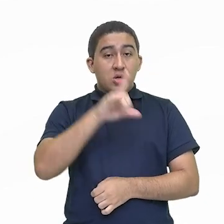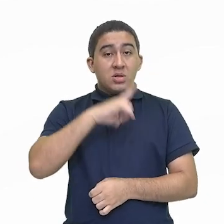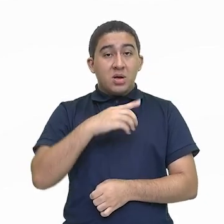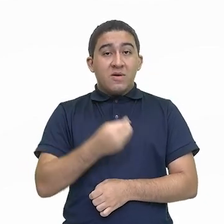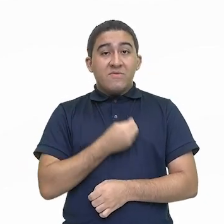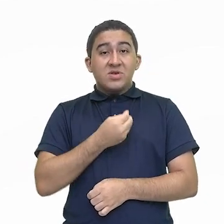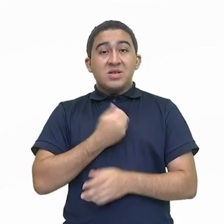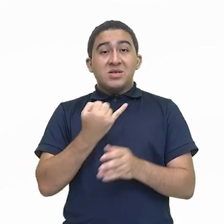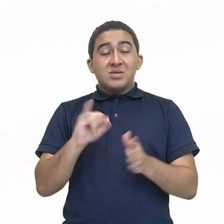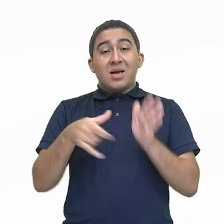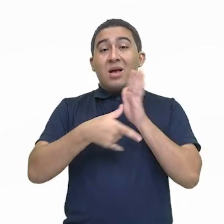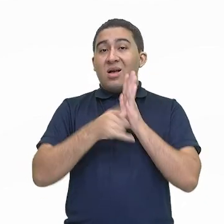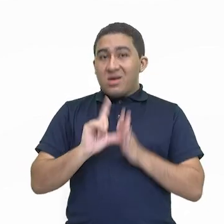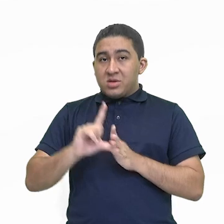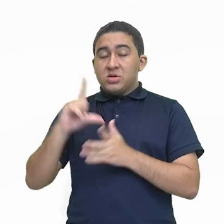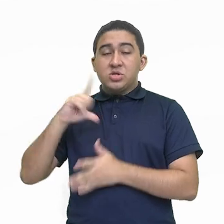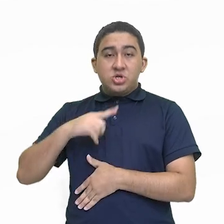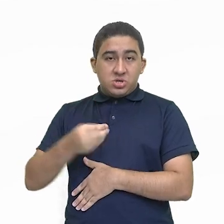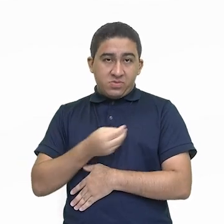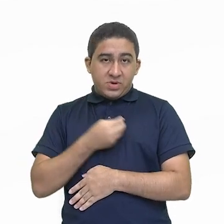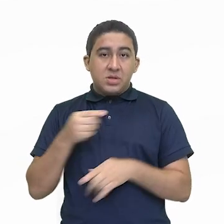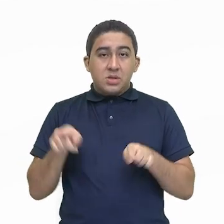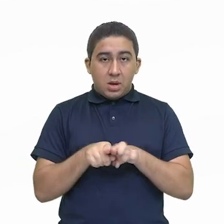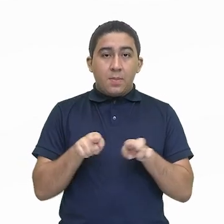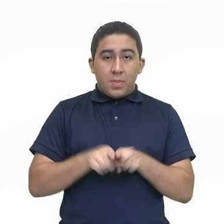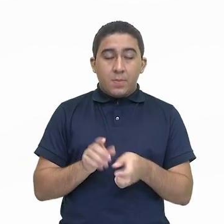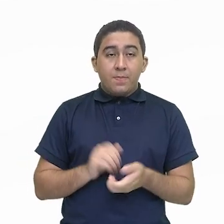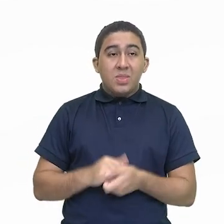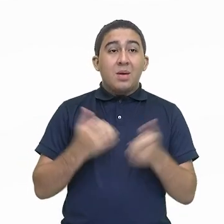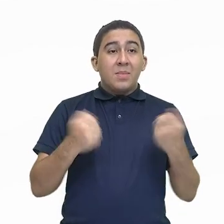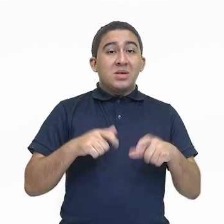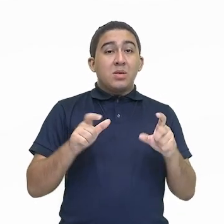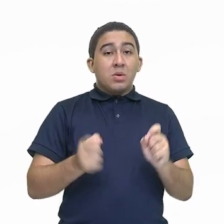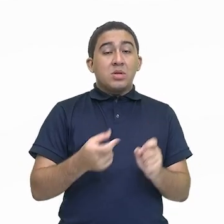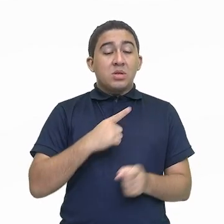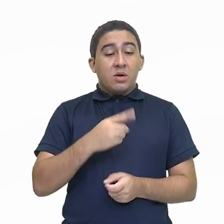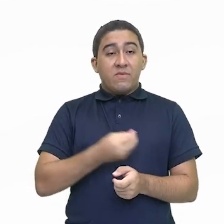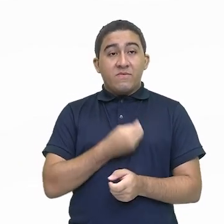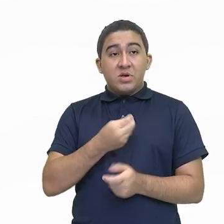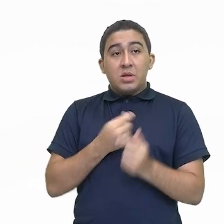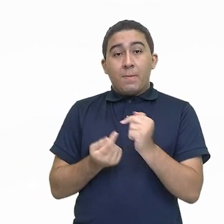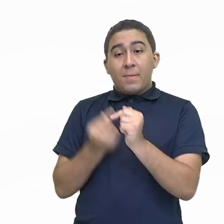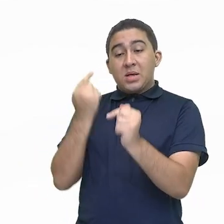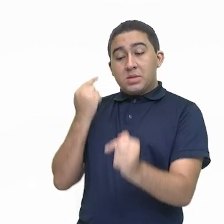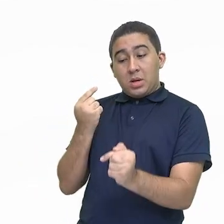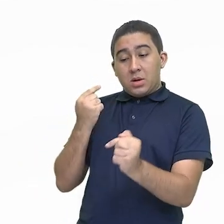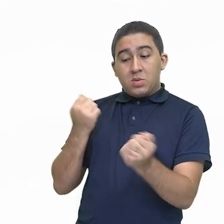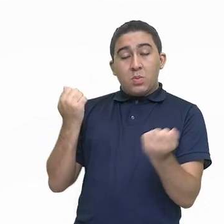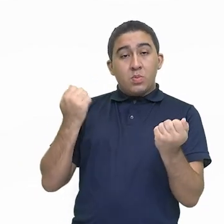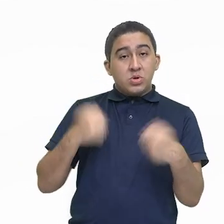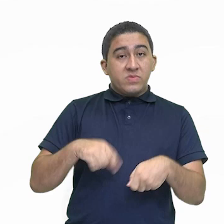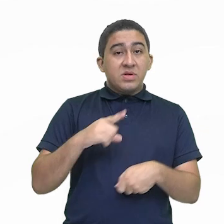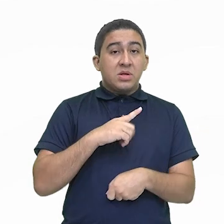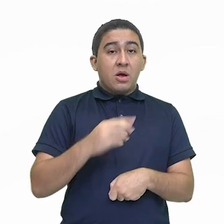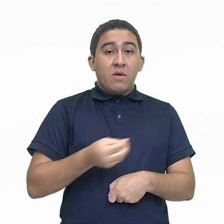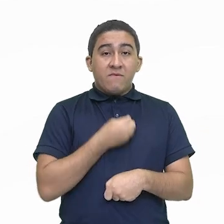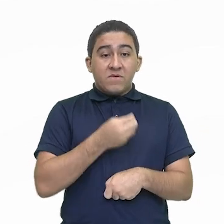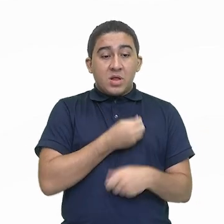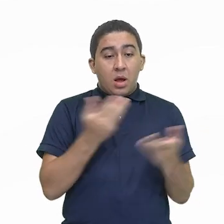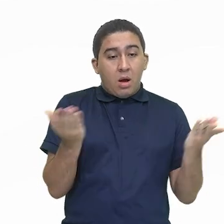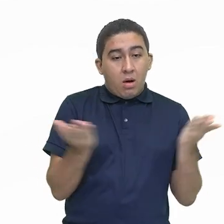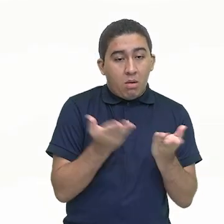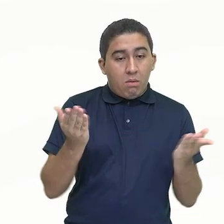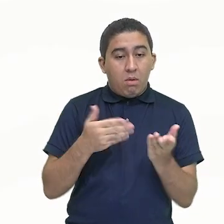vida pré-existente. Então, precisa ter um ancestral, precisa ter um indivíduo antes